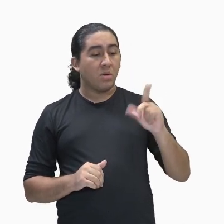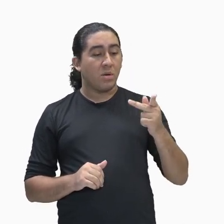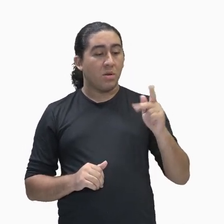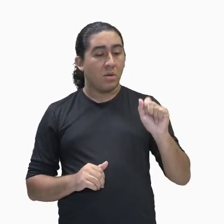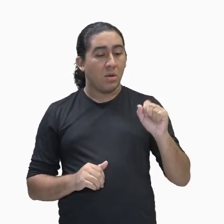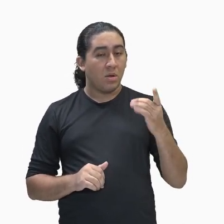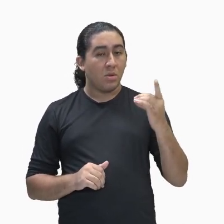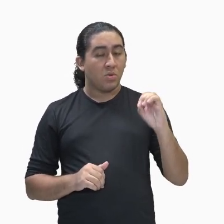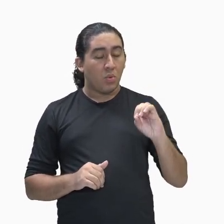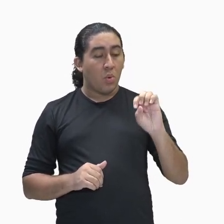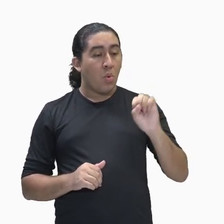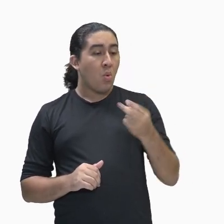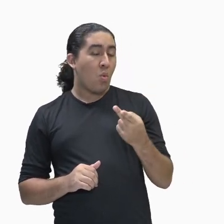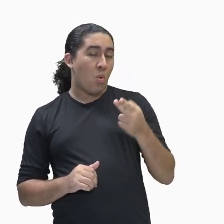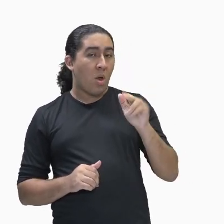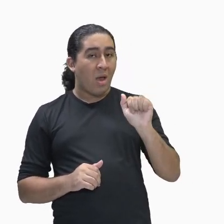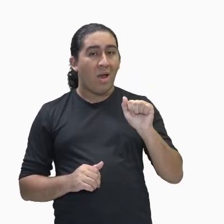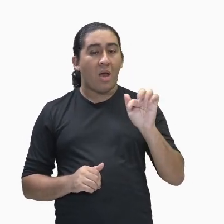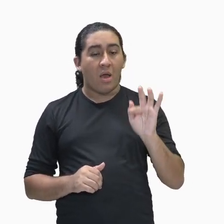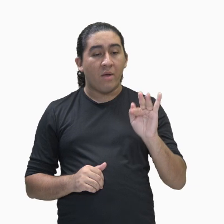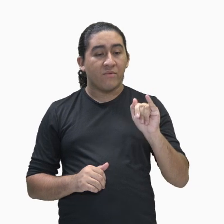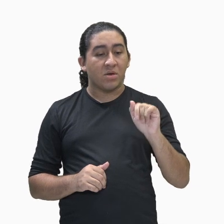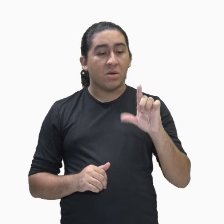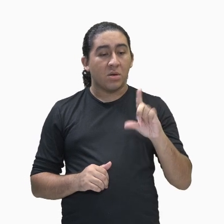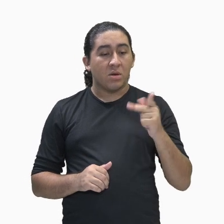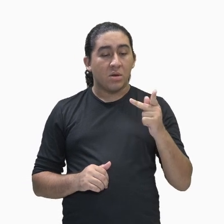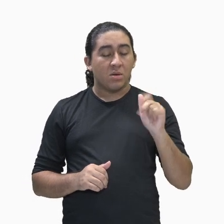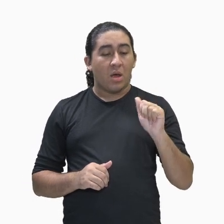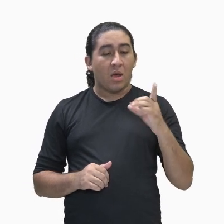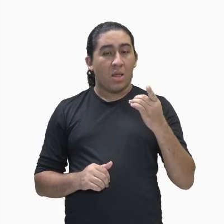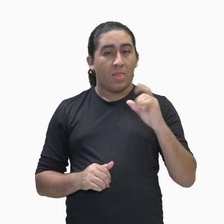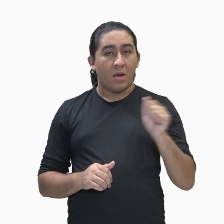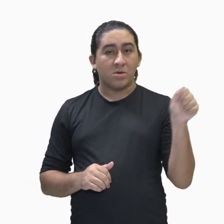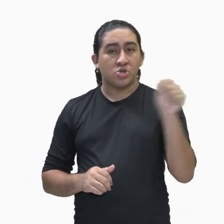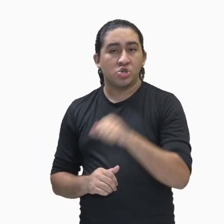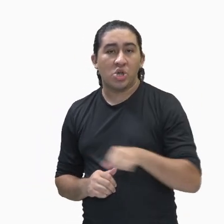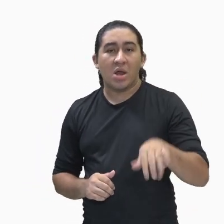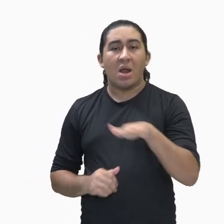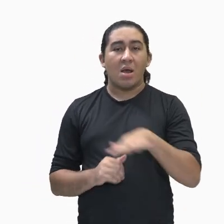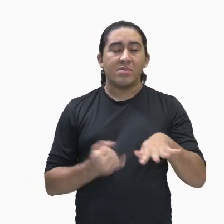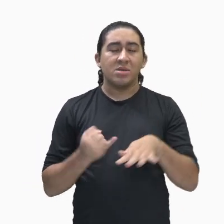Godfather, padrinho. Continuando, nós temos aí, olha,